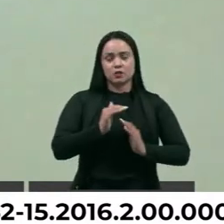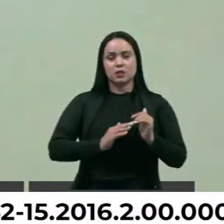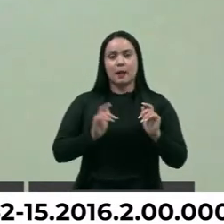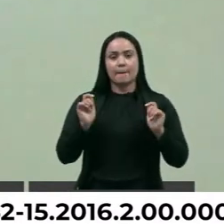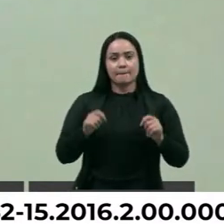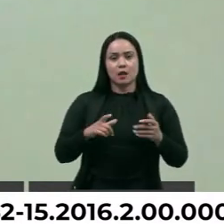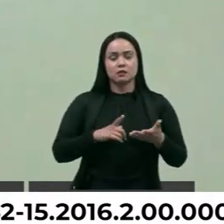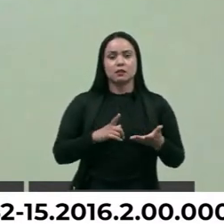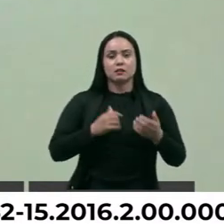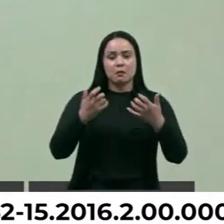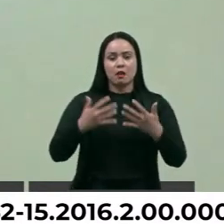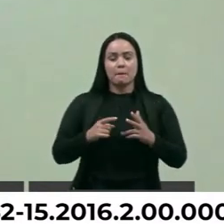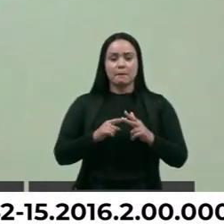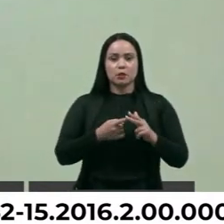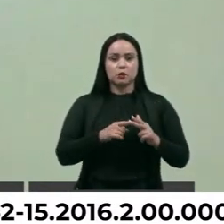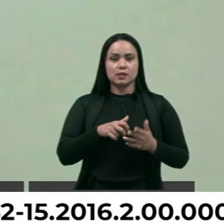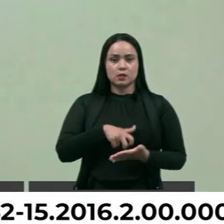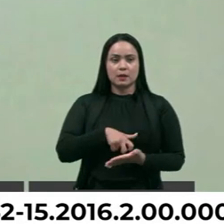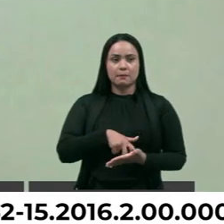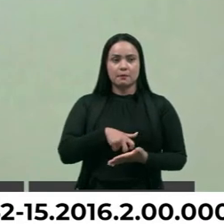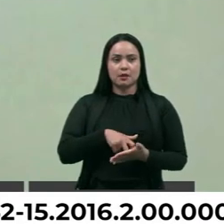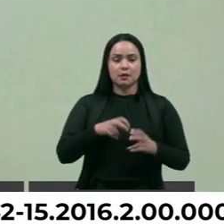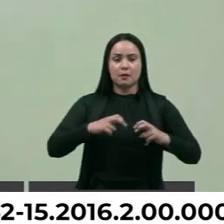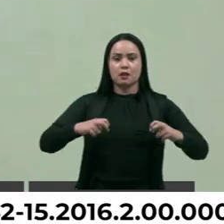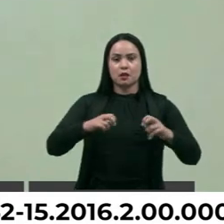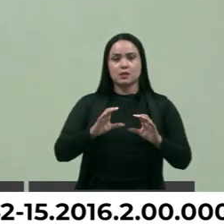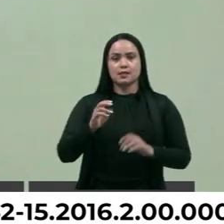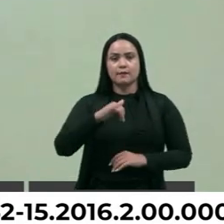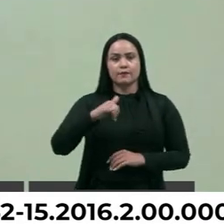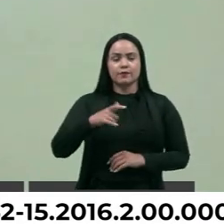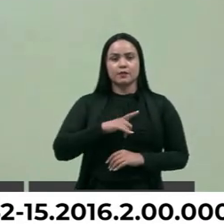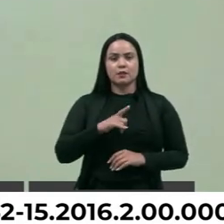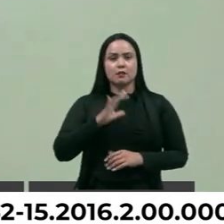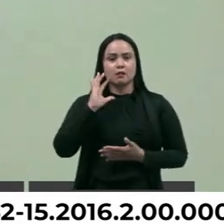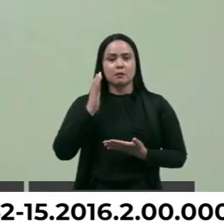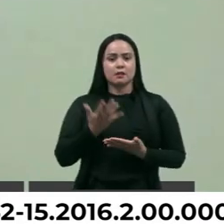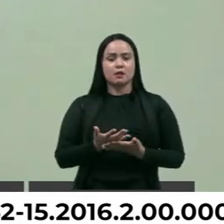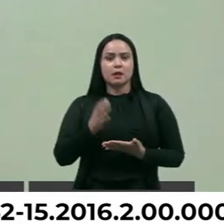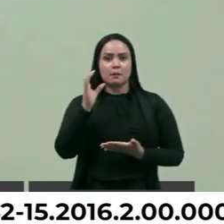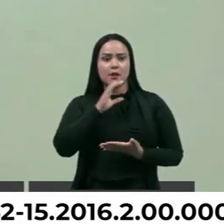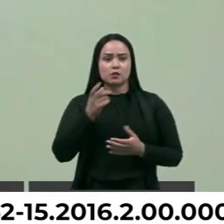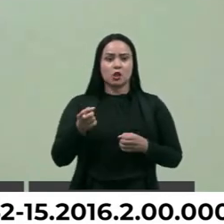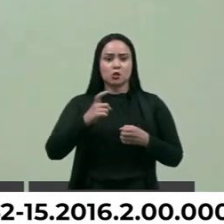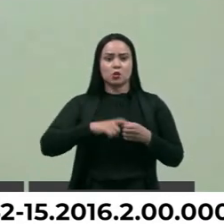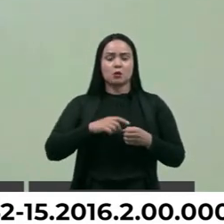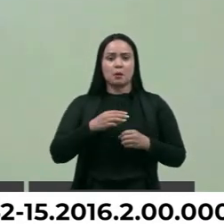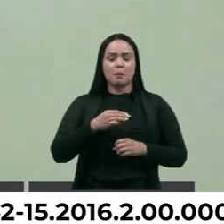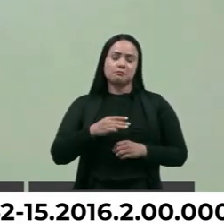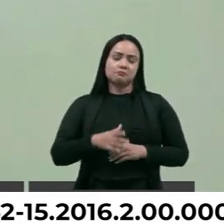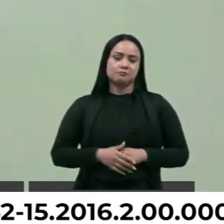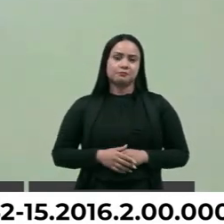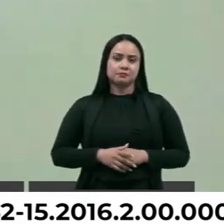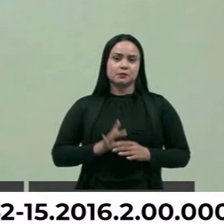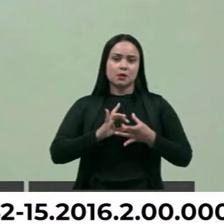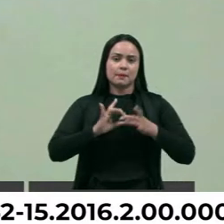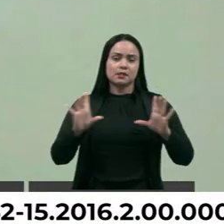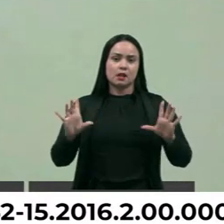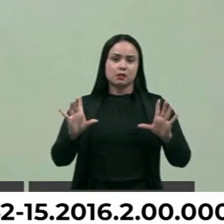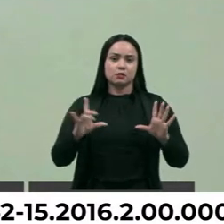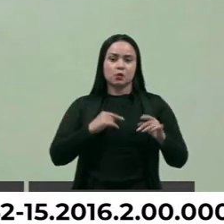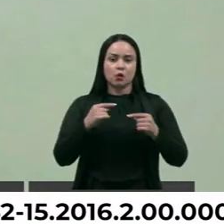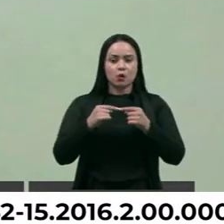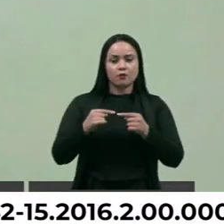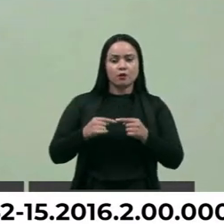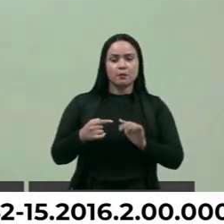capaz de justificar a manutenção da pena, o plenário do CNJ tem determinado o imediato retorno dos magistrados em disponibilidade,